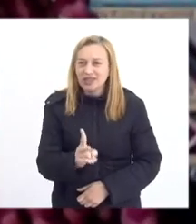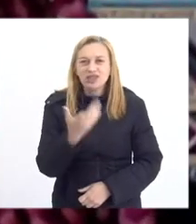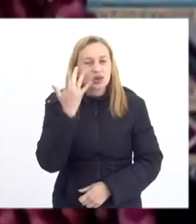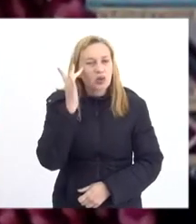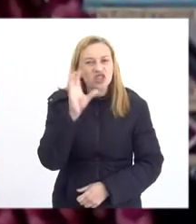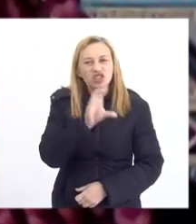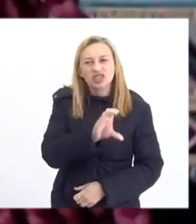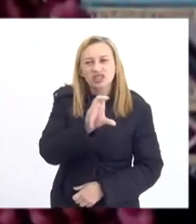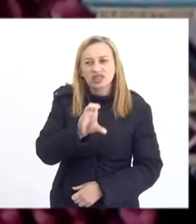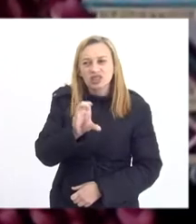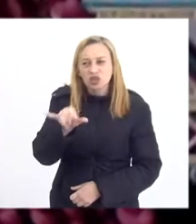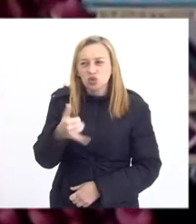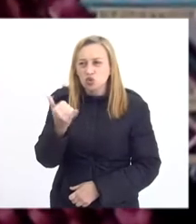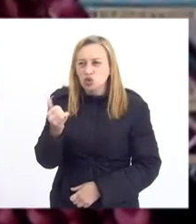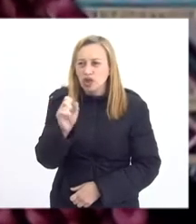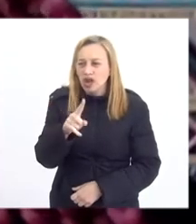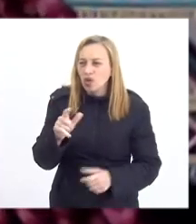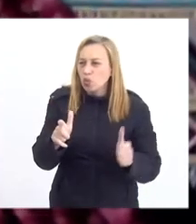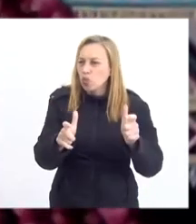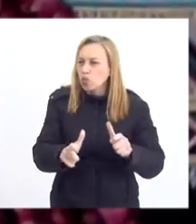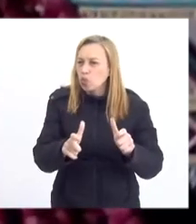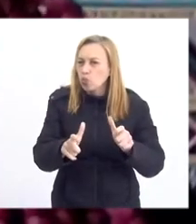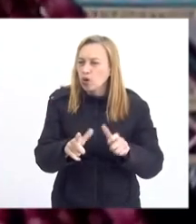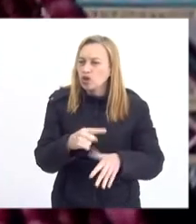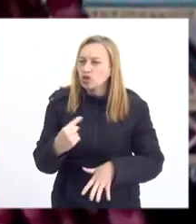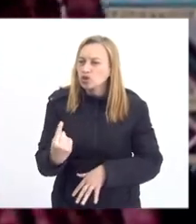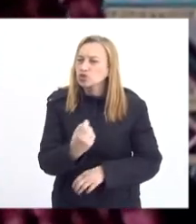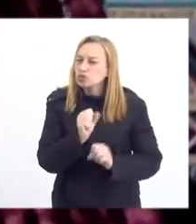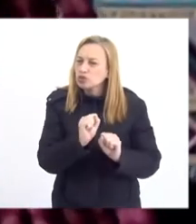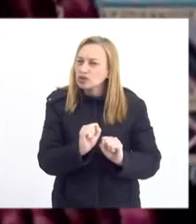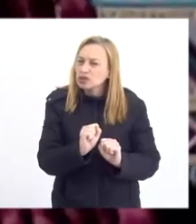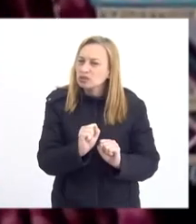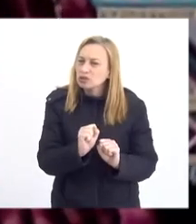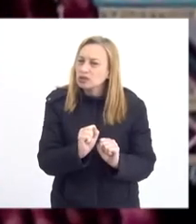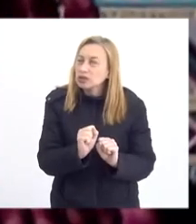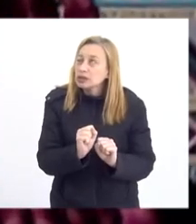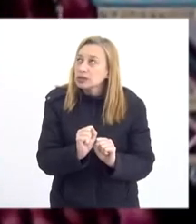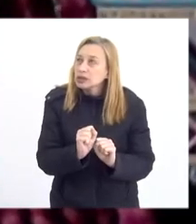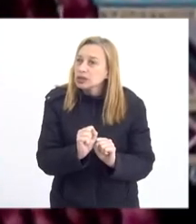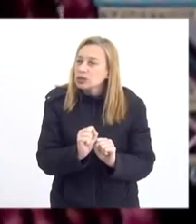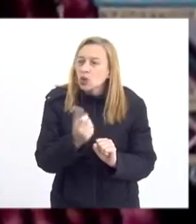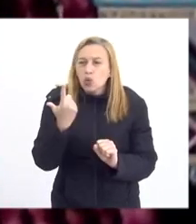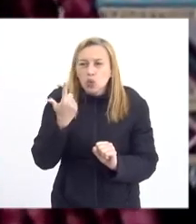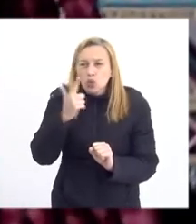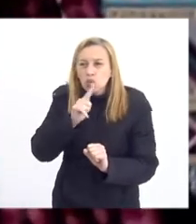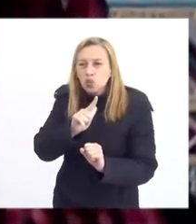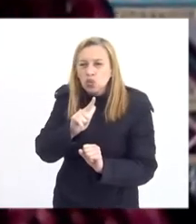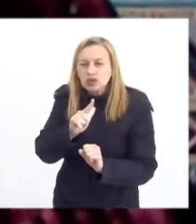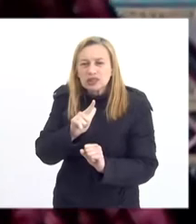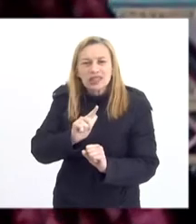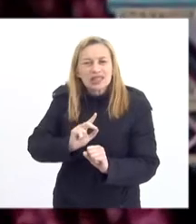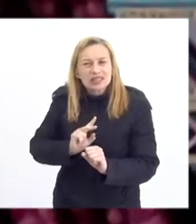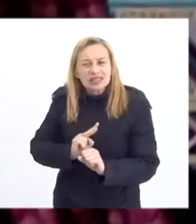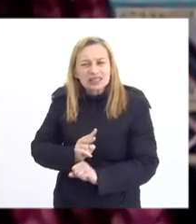CCJ é um espaço onde a gente consegue sempre